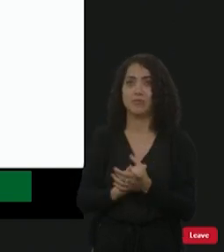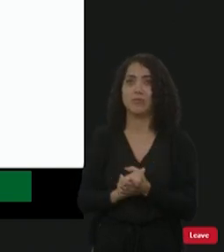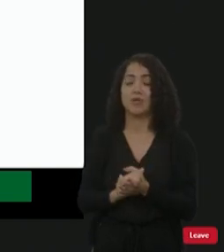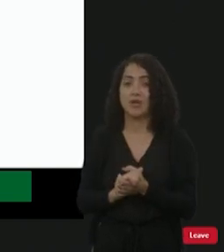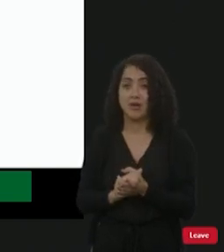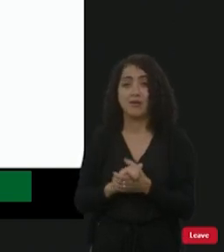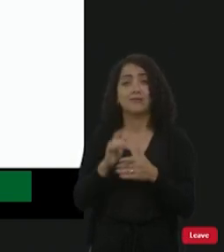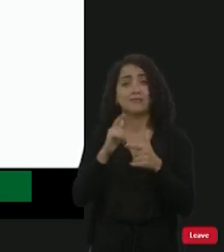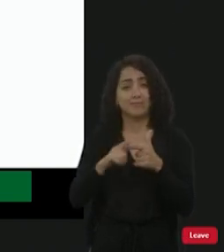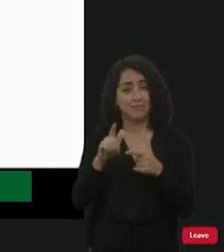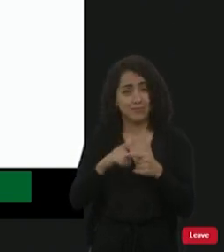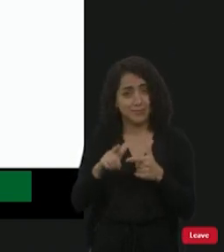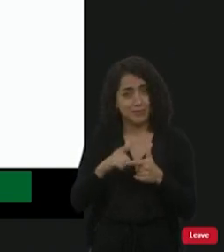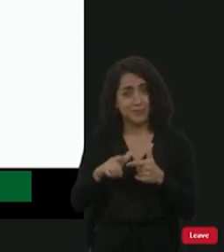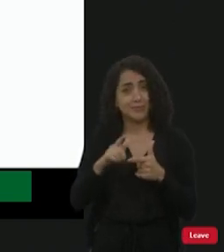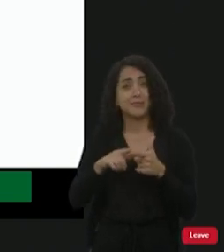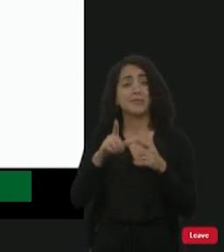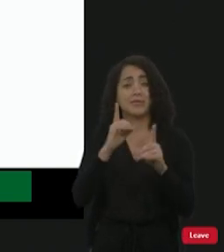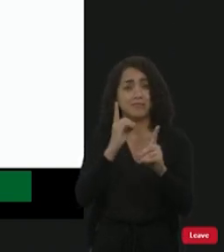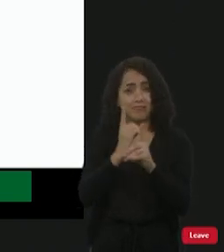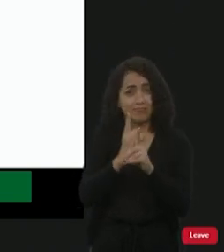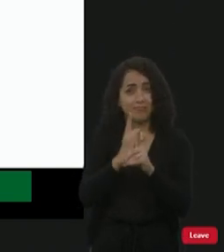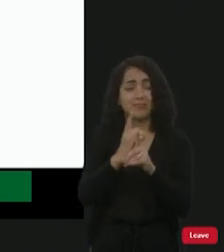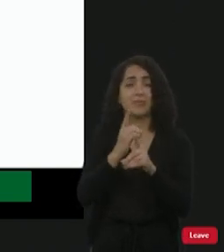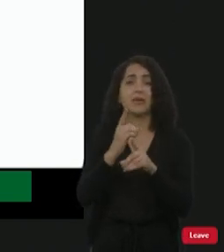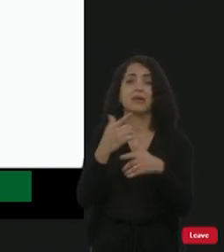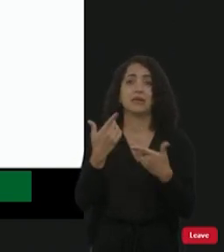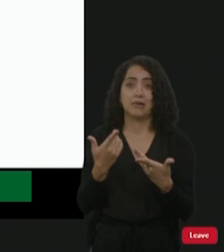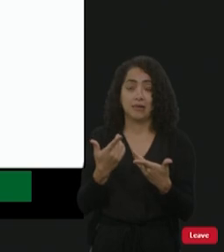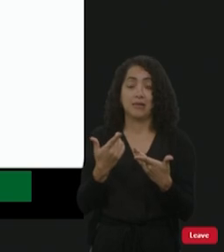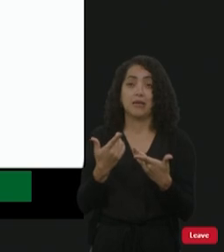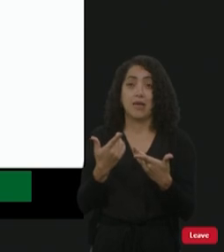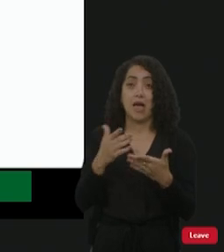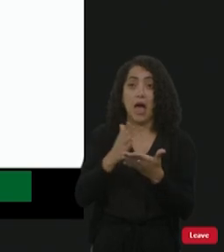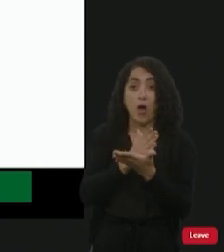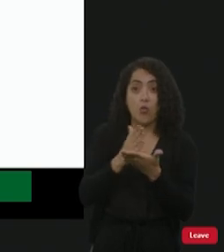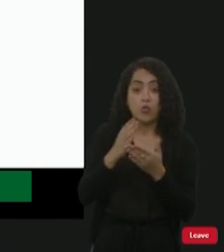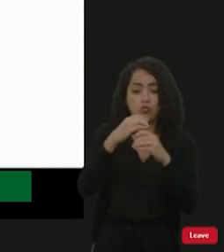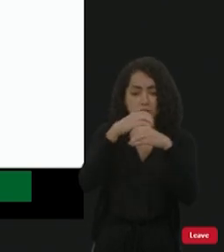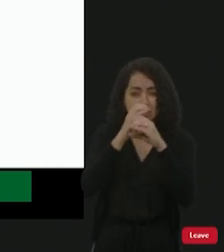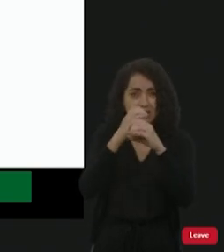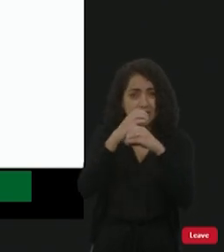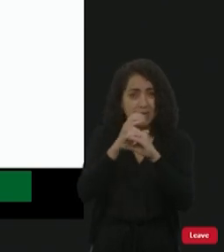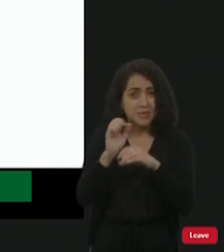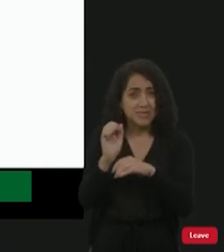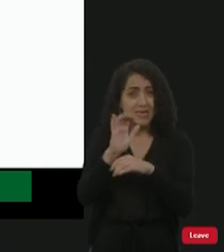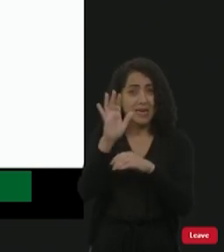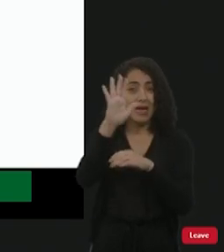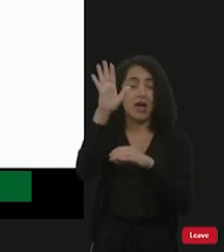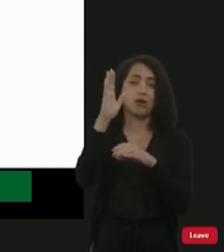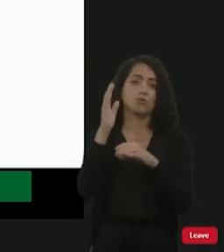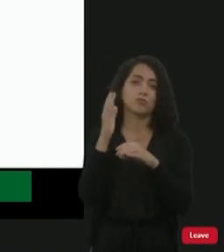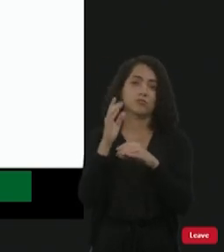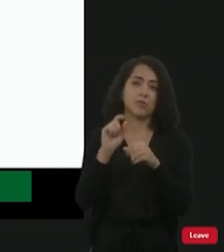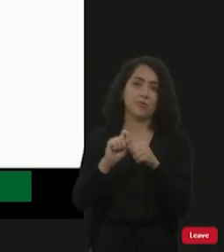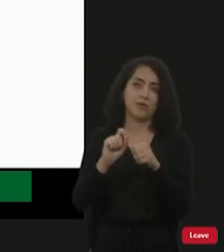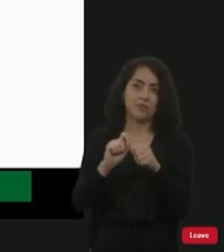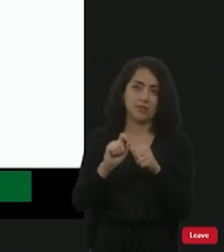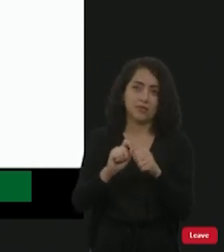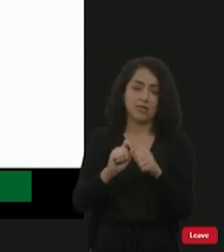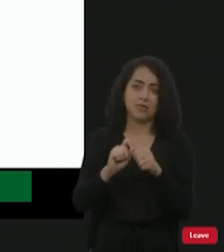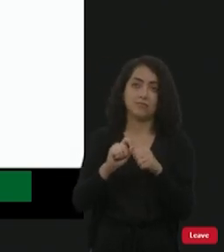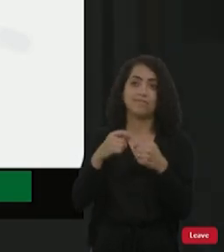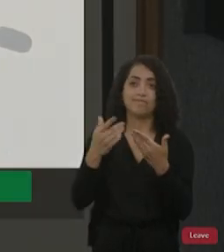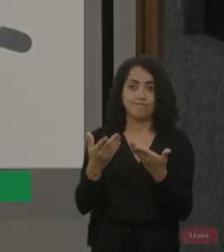trabalho estudar, dá trabalho diagnosticar, não é fácil diagnosticar, alguns exames são caros, Então, a gente tem um percentual muito pequeno de diagnóstico